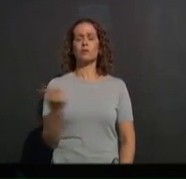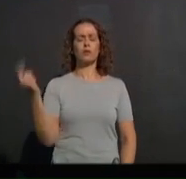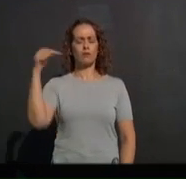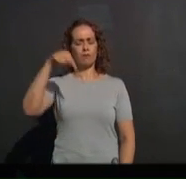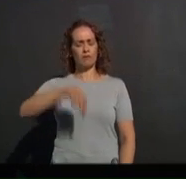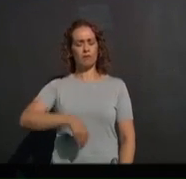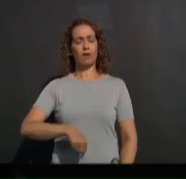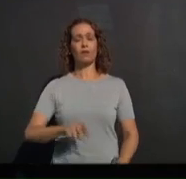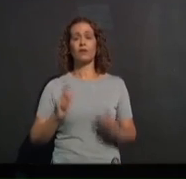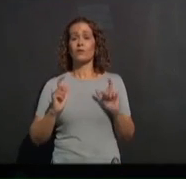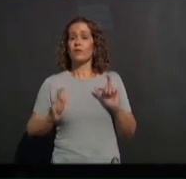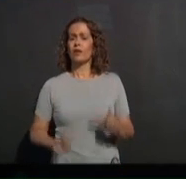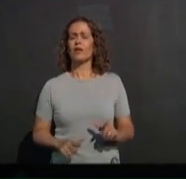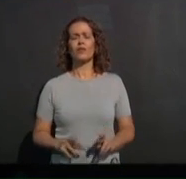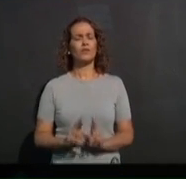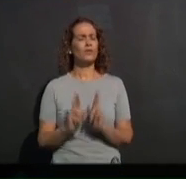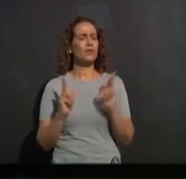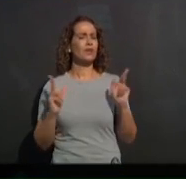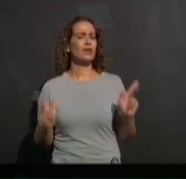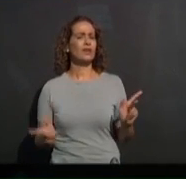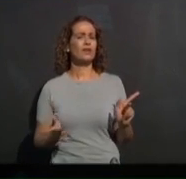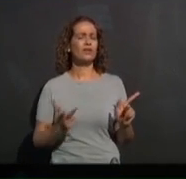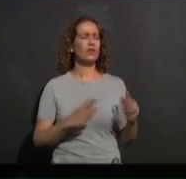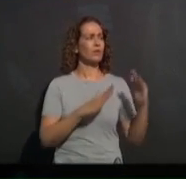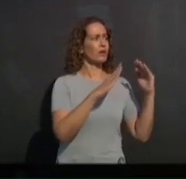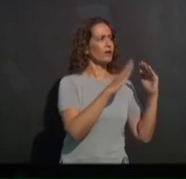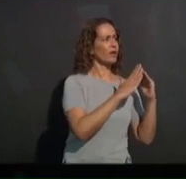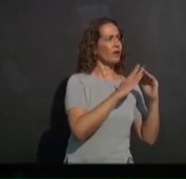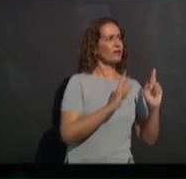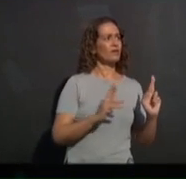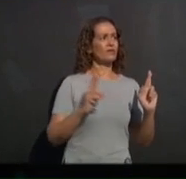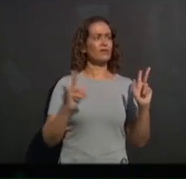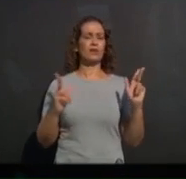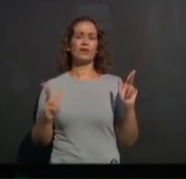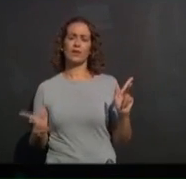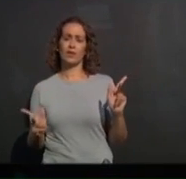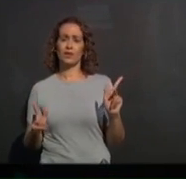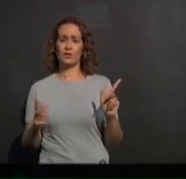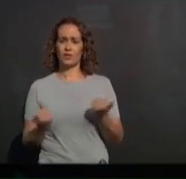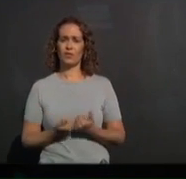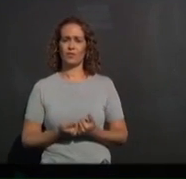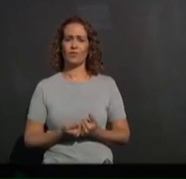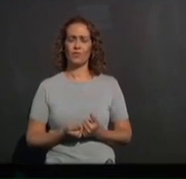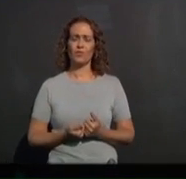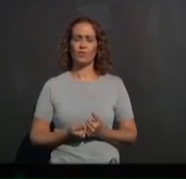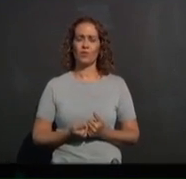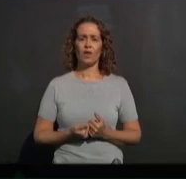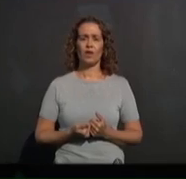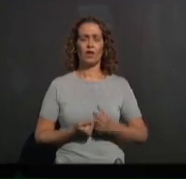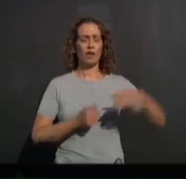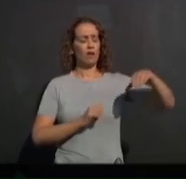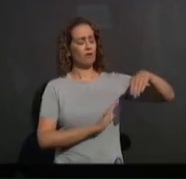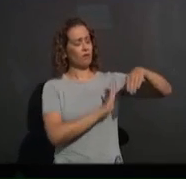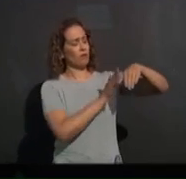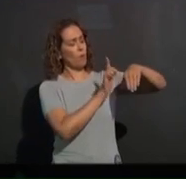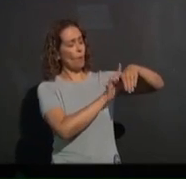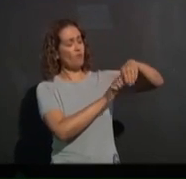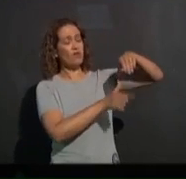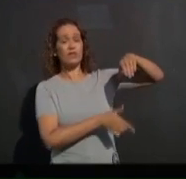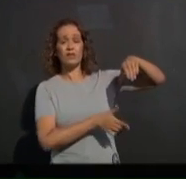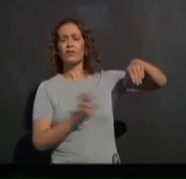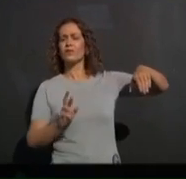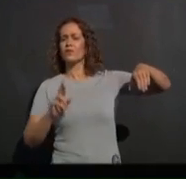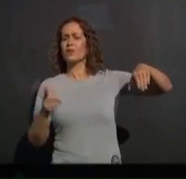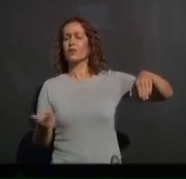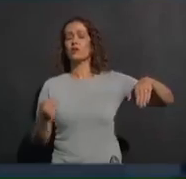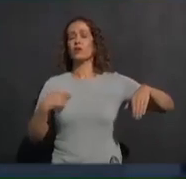lugar é diferente. É diferente da minha casa. É diferente, eu posso te falar. É diferente do túmulo vazio de Jesus lá em Israel. Um dia eu estava no